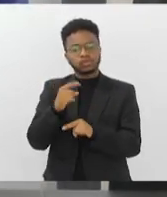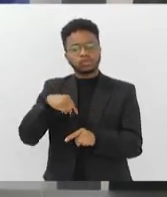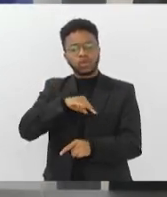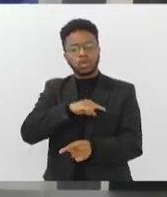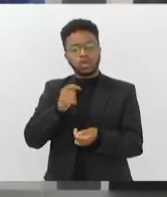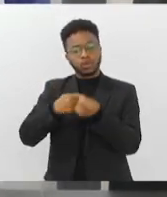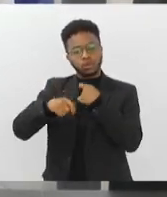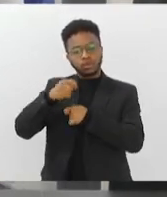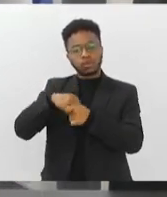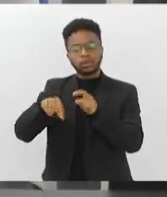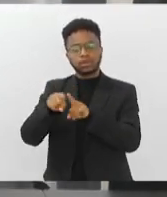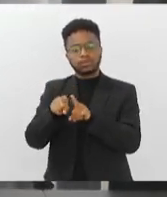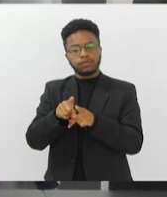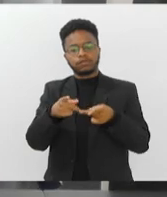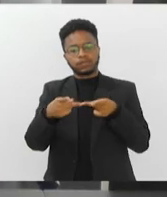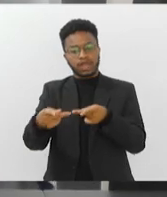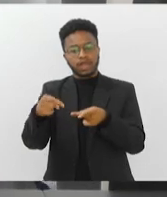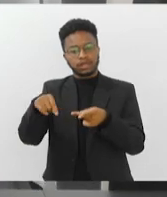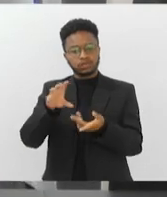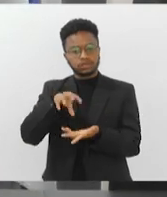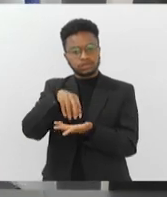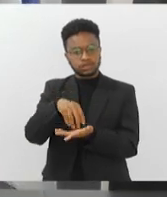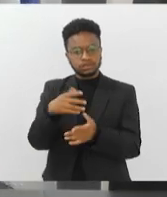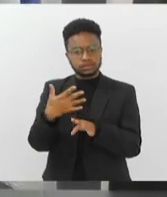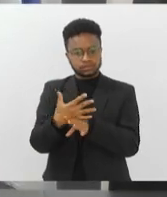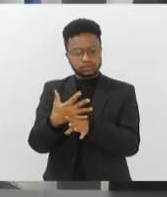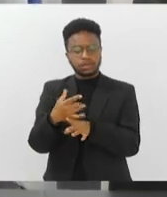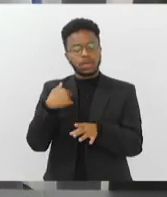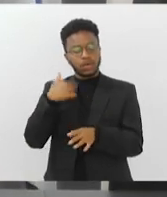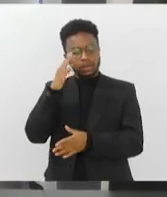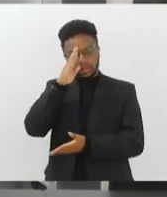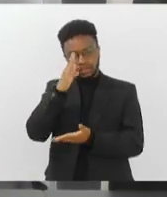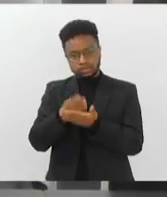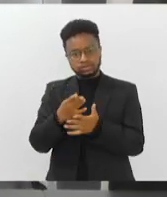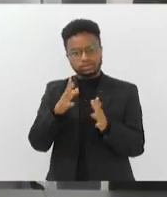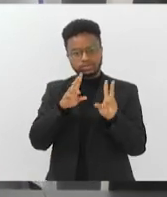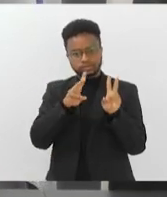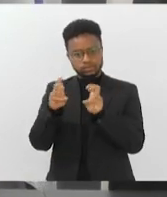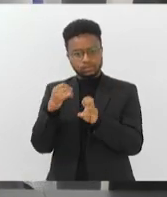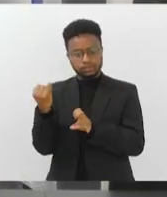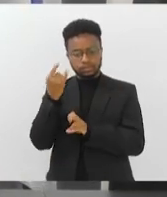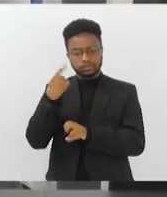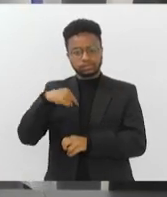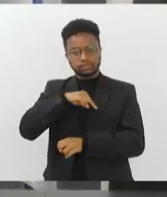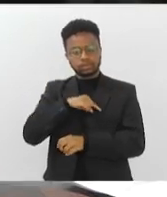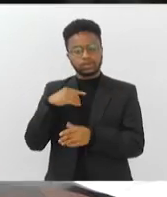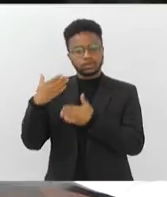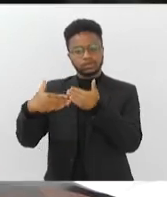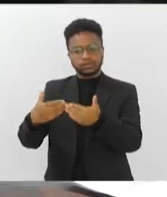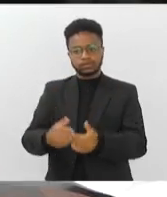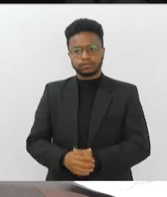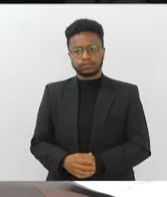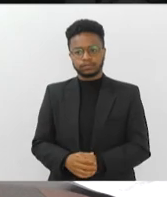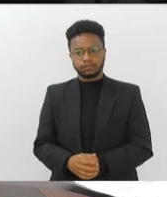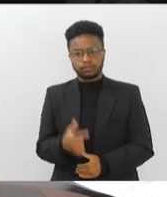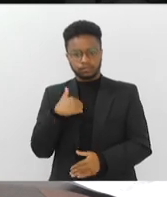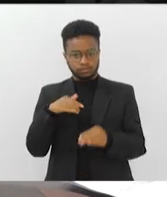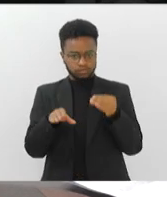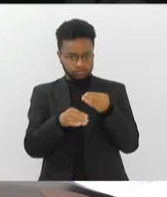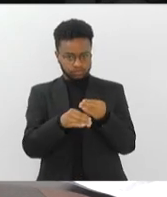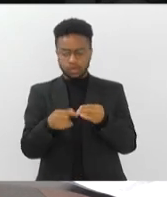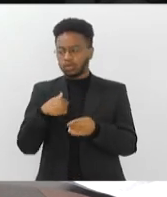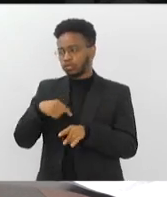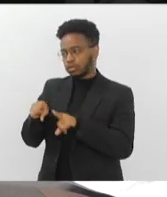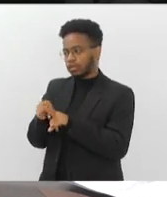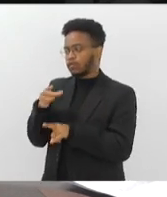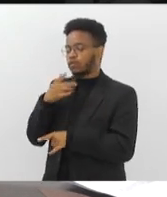vida ao centro da cidade, enfim. Eu acho que são matérias importantes e pertinentes para o nosso desenvolvimento. Complementando rapidamente. Eu também queria dar uma